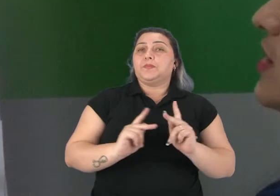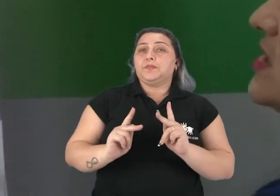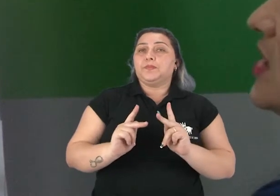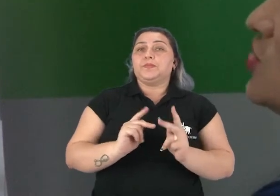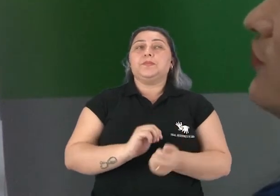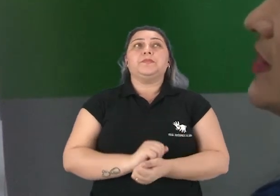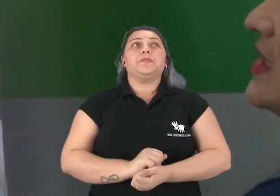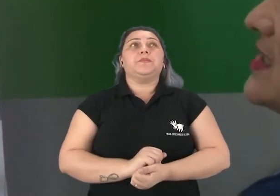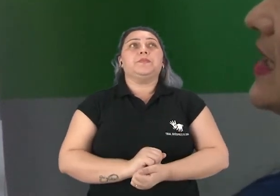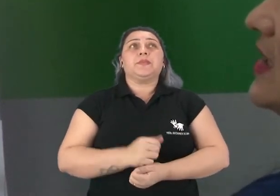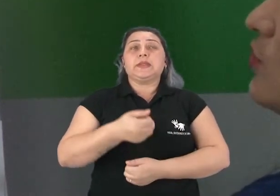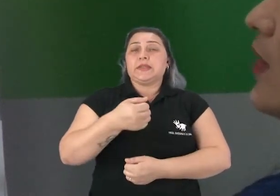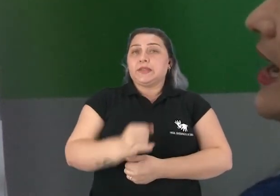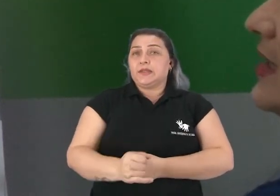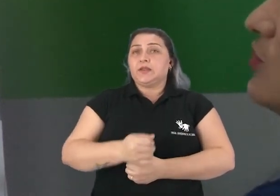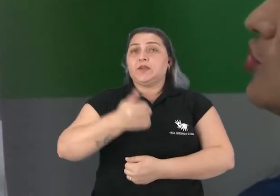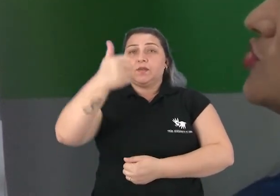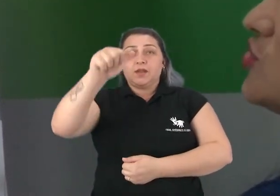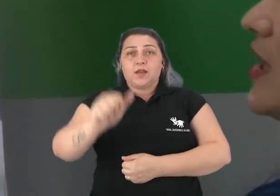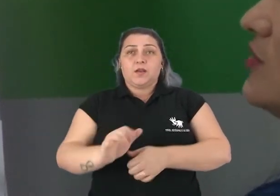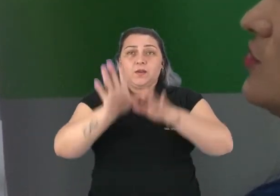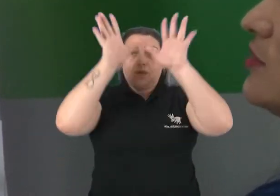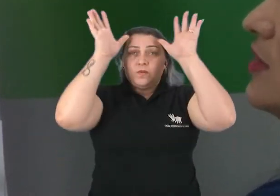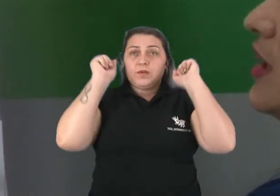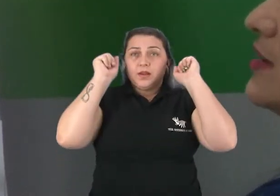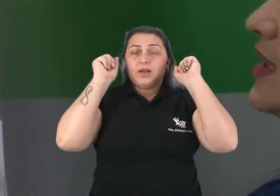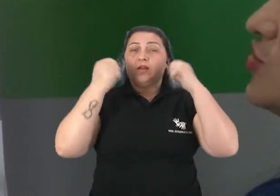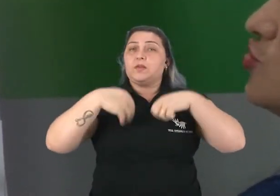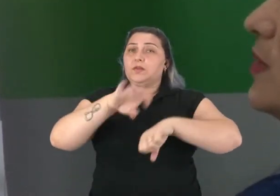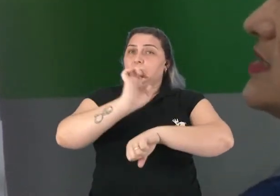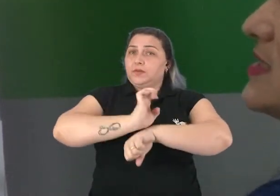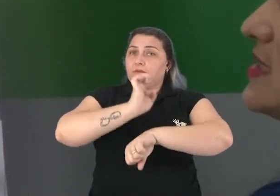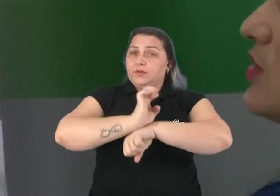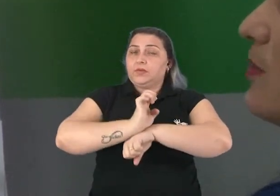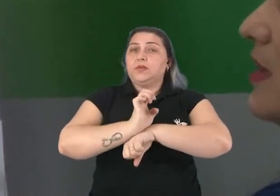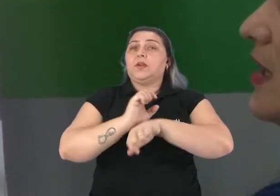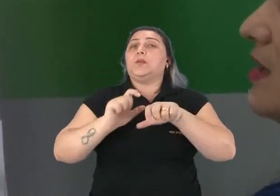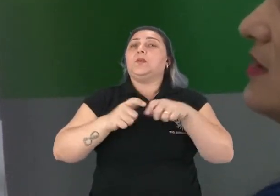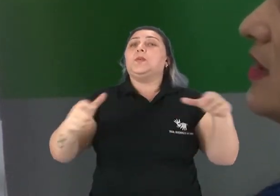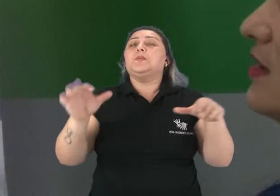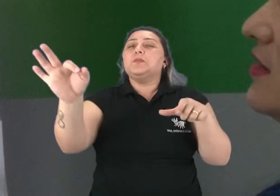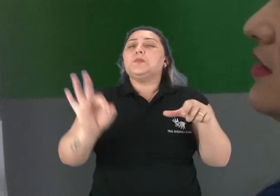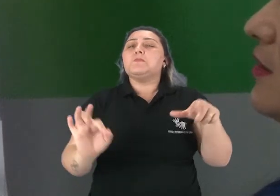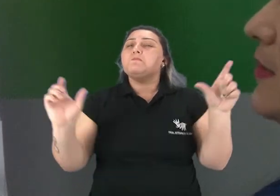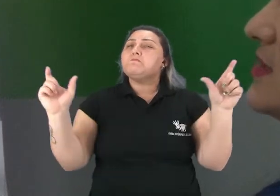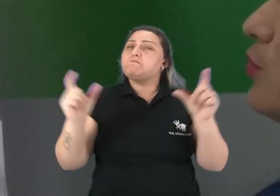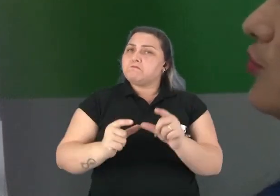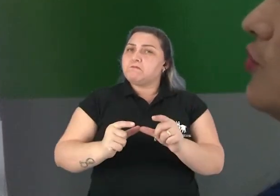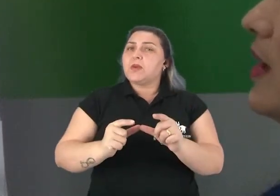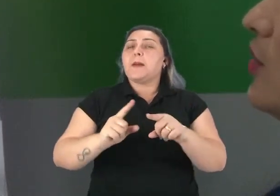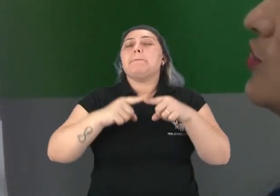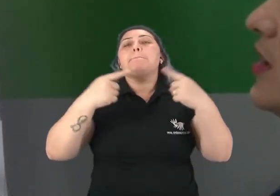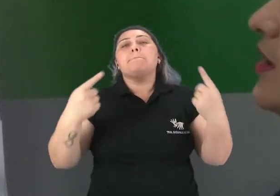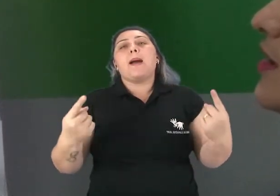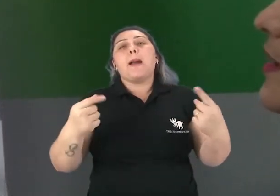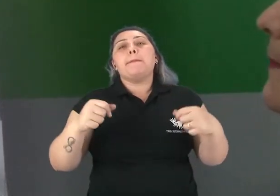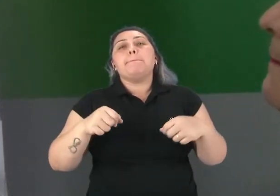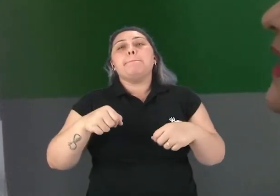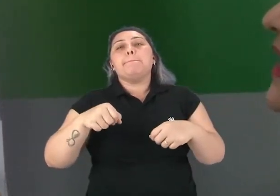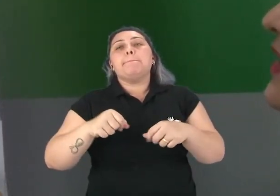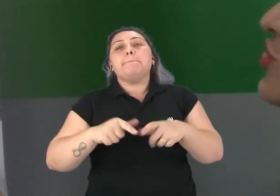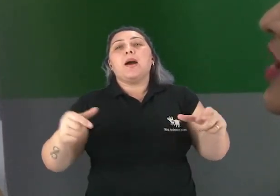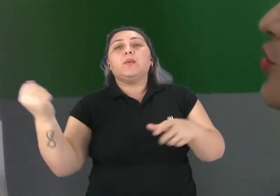Então tá, ó. Se a gente for analisar aqui o Acre, nosso estado, ó, taxa de urbanização é pequena, né? Mas é um pouquinho maior do